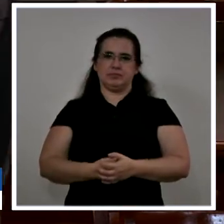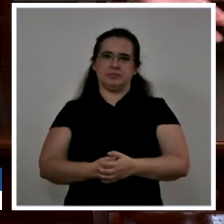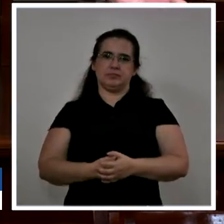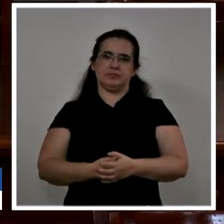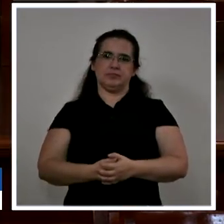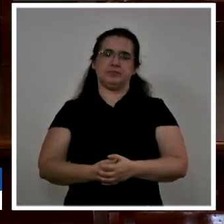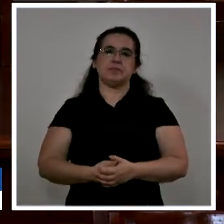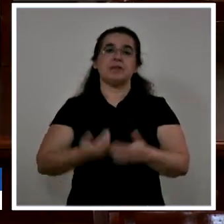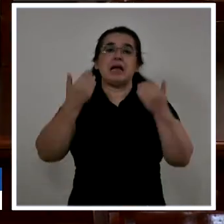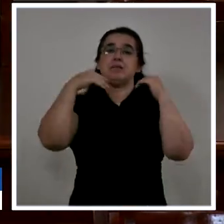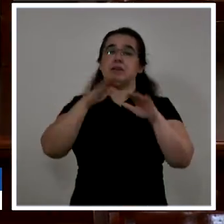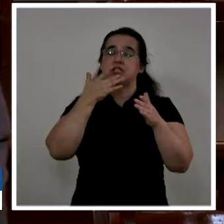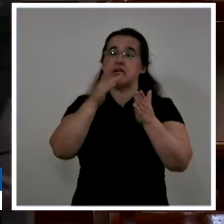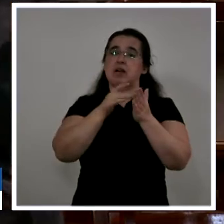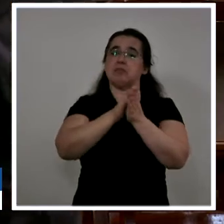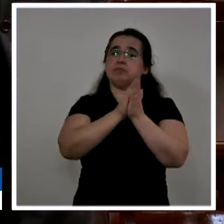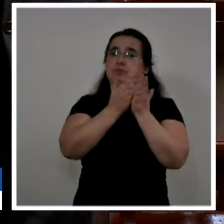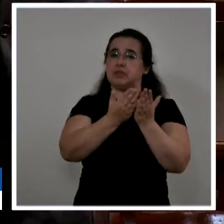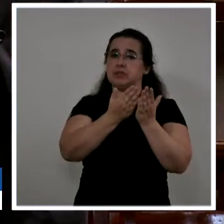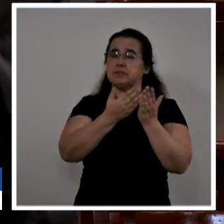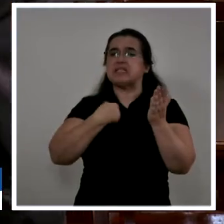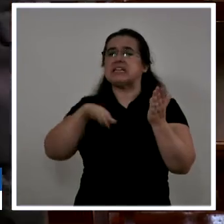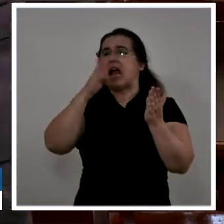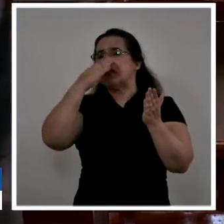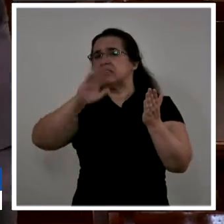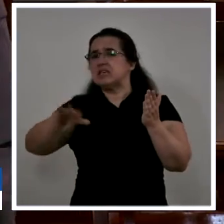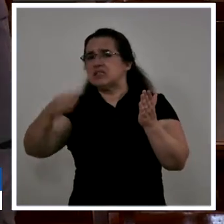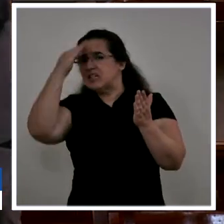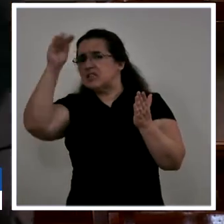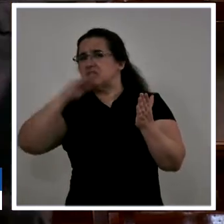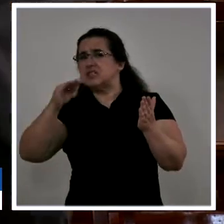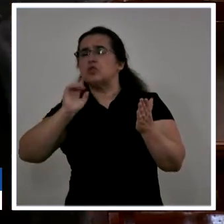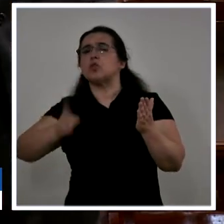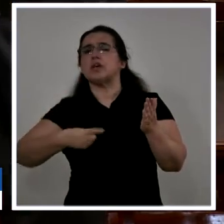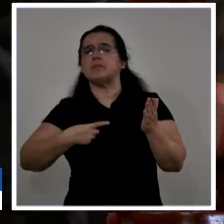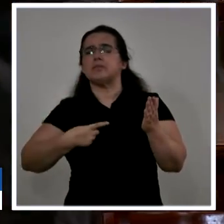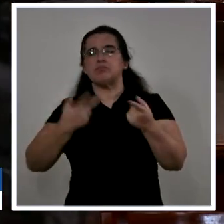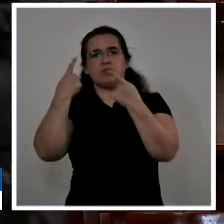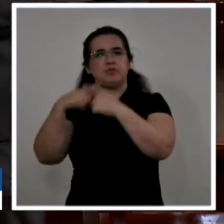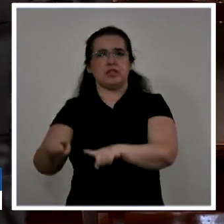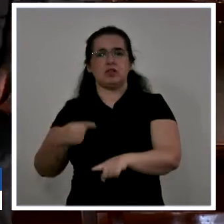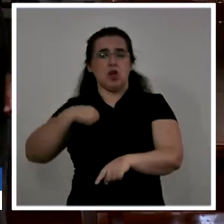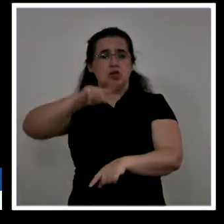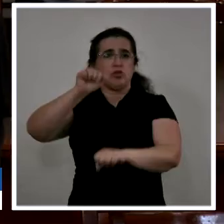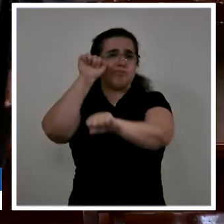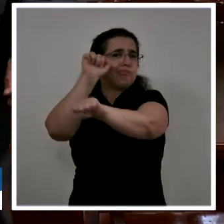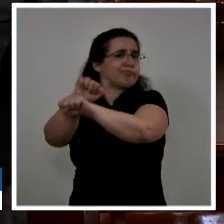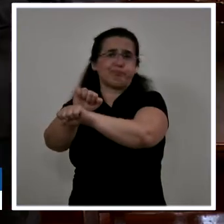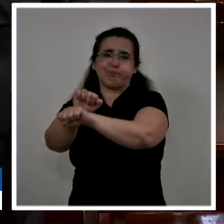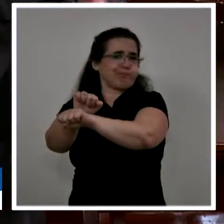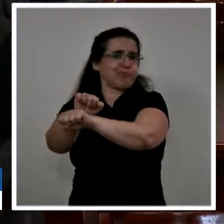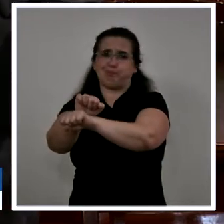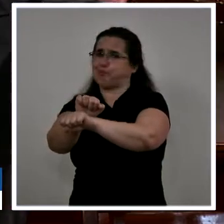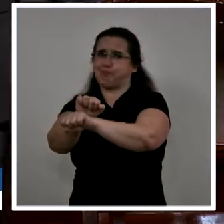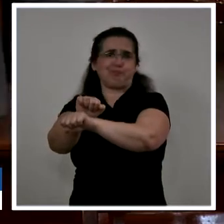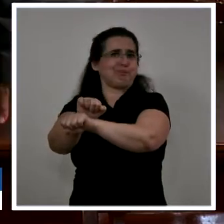stuck. Mas o evangelho e a ciência ensinam-nos algo completamente diferente. Nós não estamos presos a isso. So let's look at a little bit of science for a